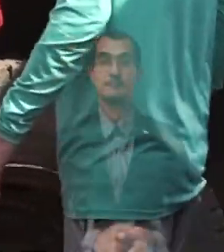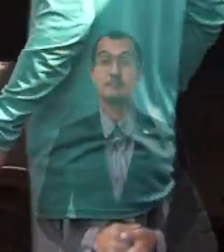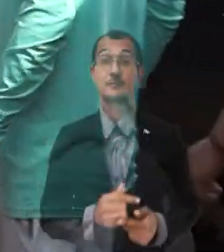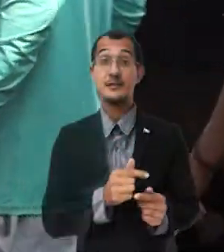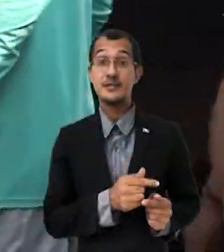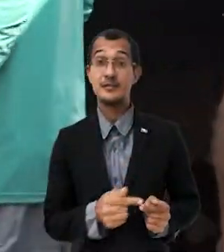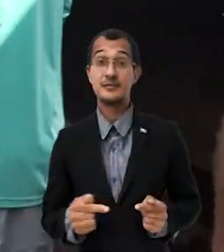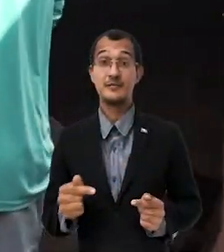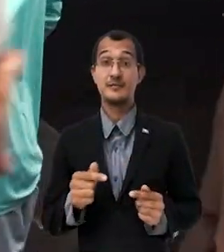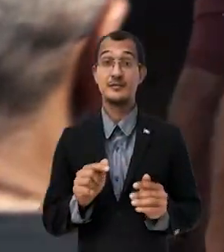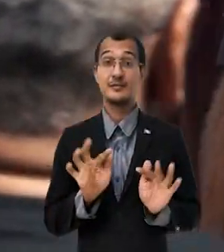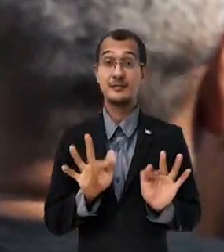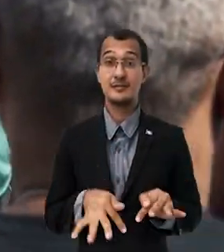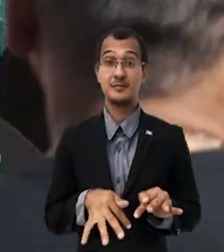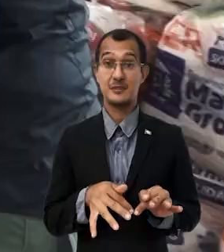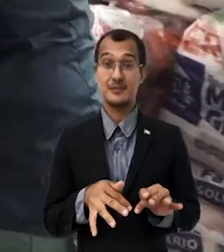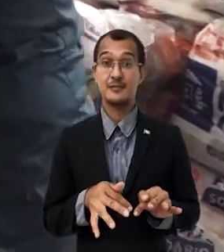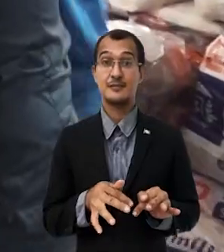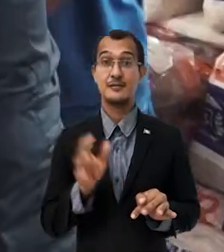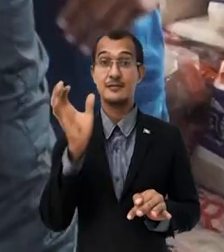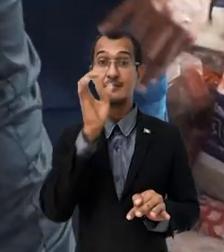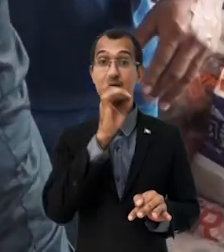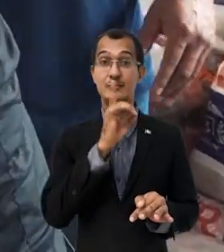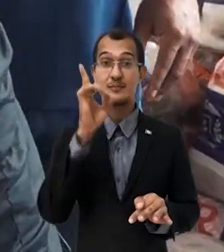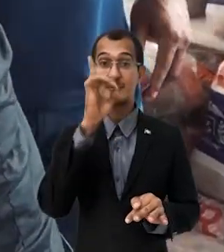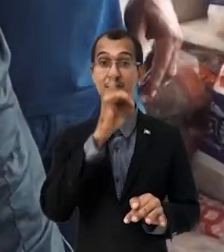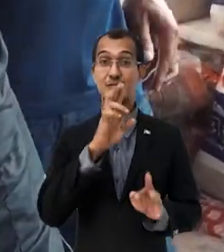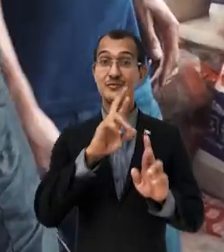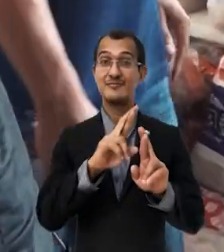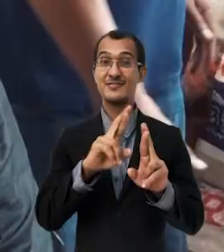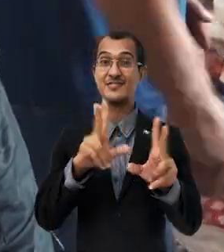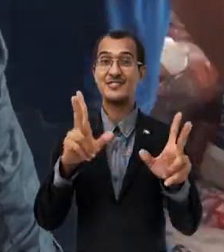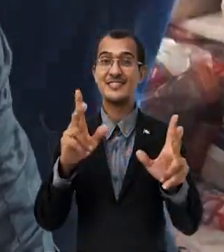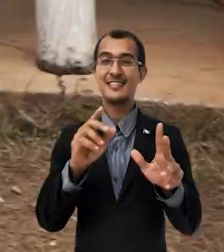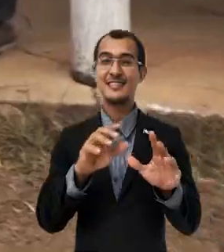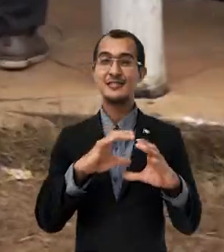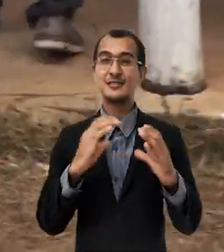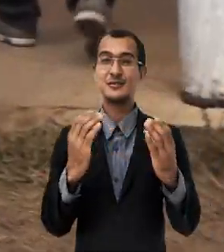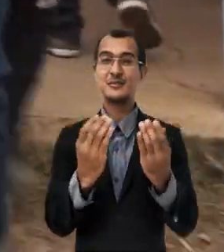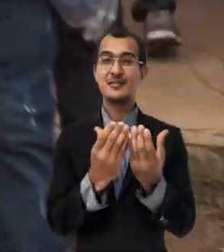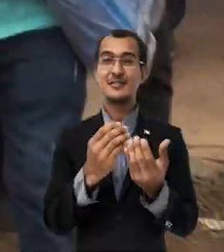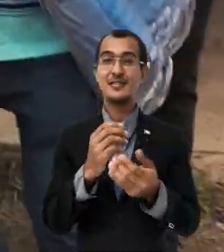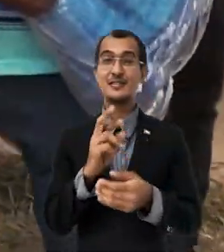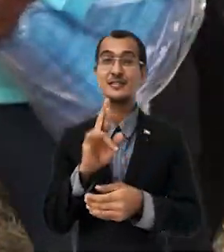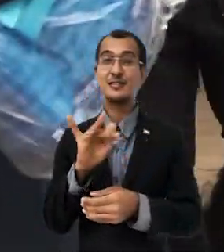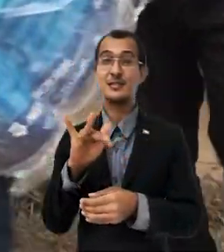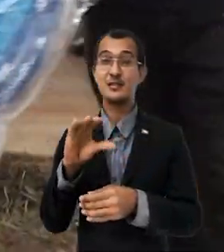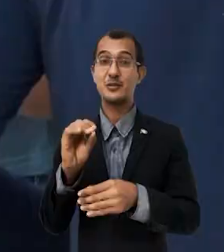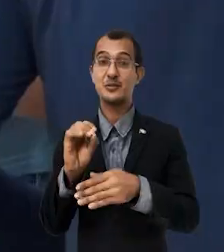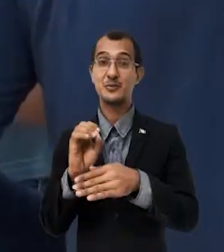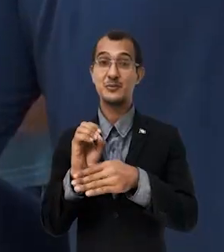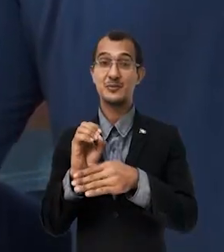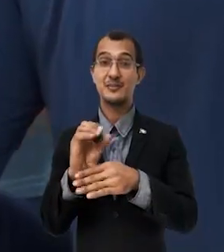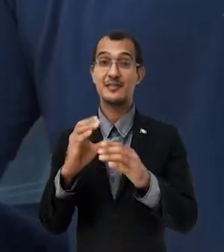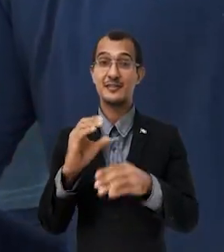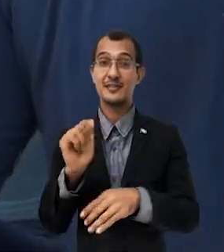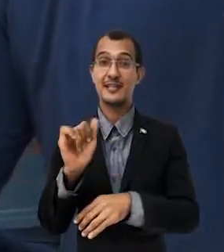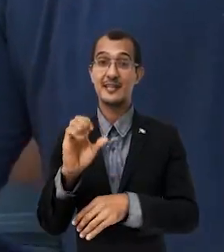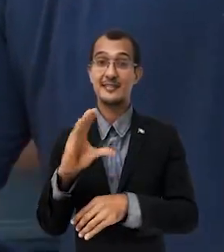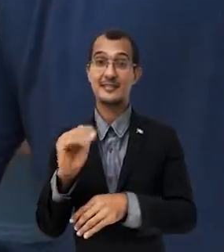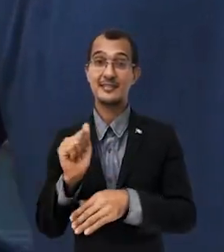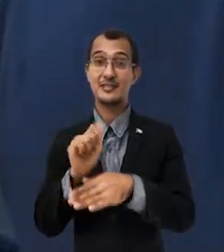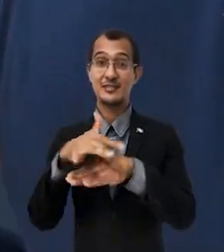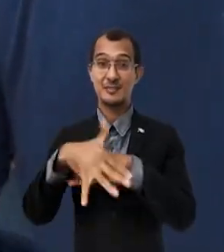O fim de semana dos papais foi diferente na comunidade Rio da Casca, em Chapada dos Guimarães. As mais de